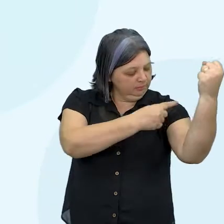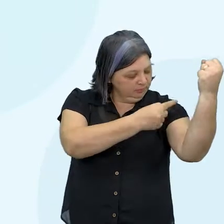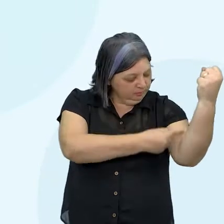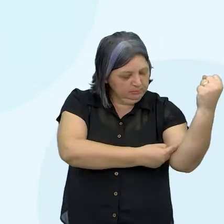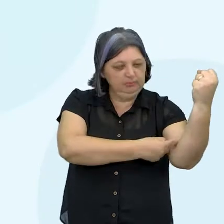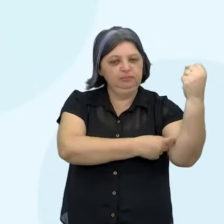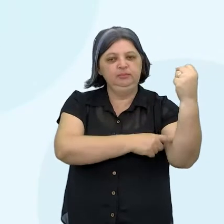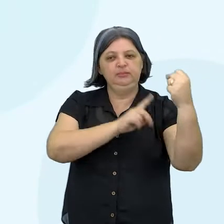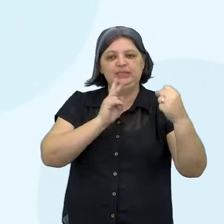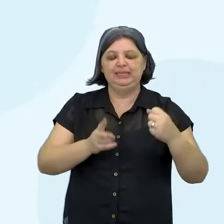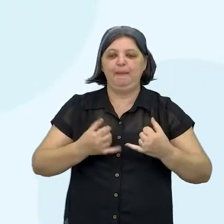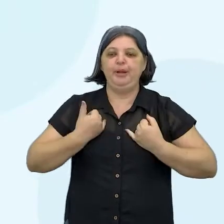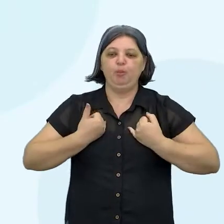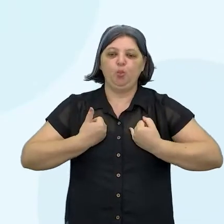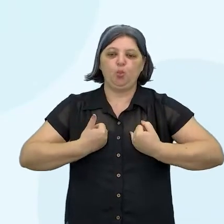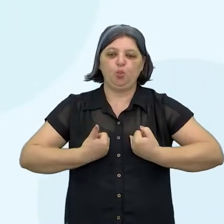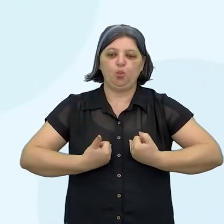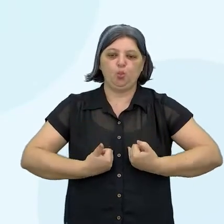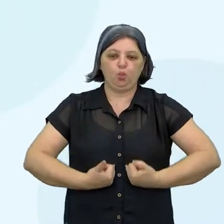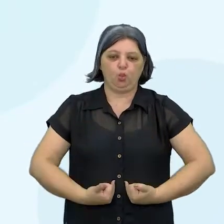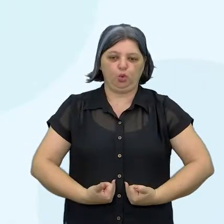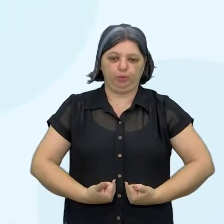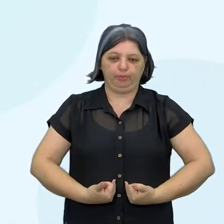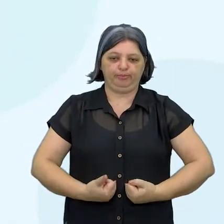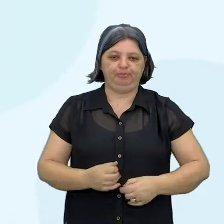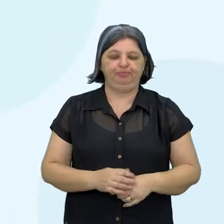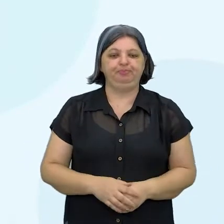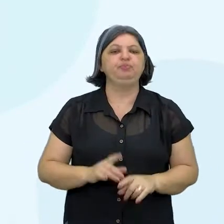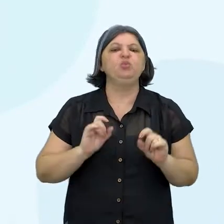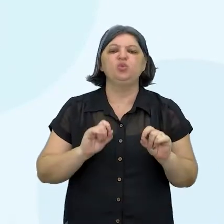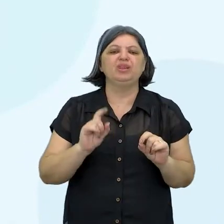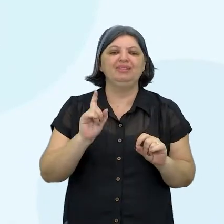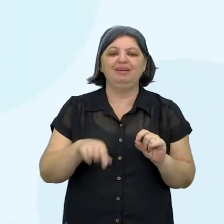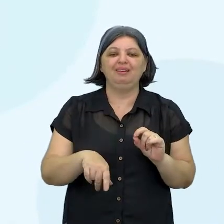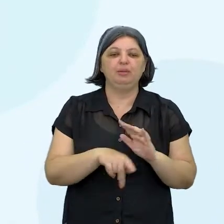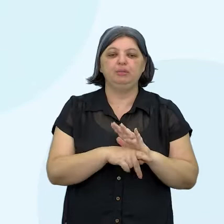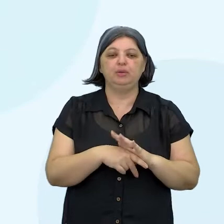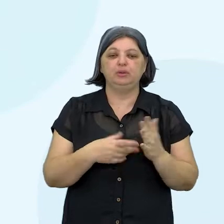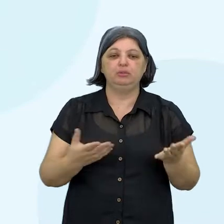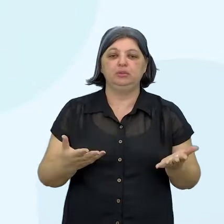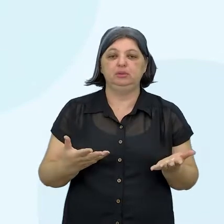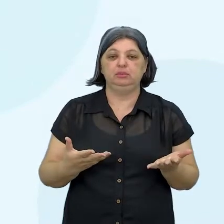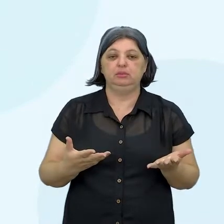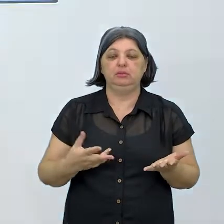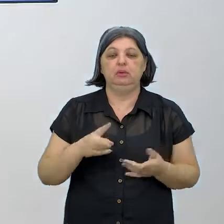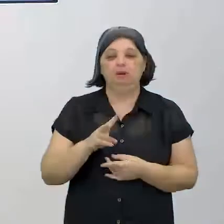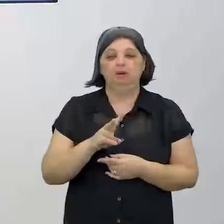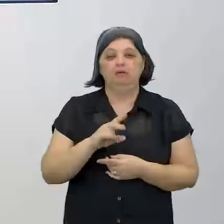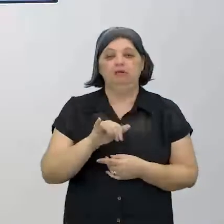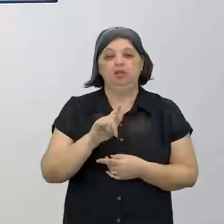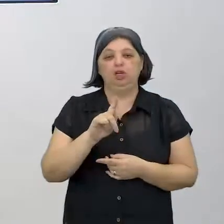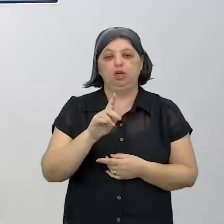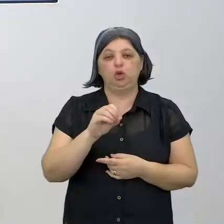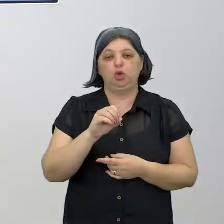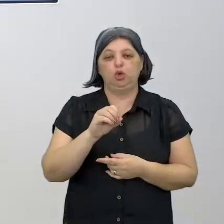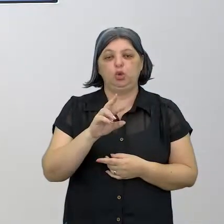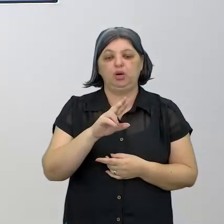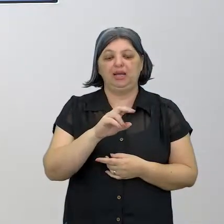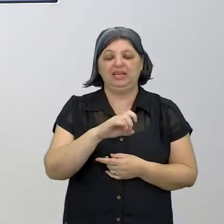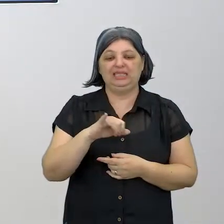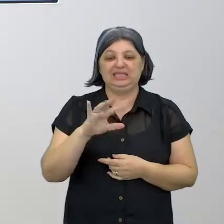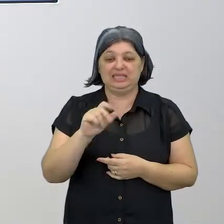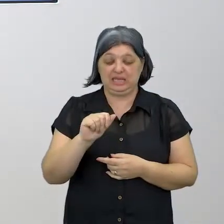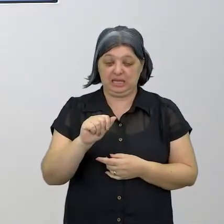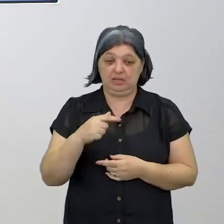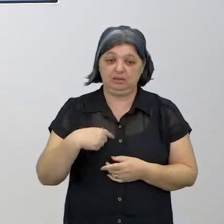corporal. O que tem da vigorexia? Qual é o ponto? Você querer um corpo definido,